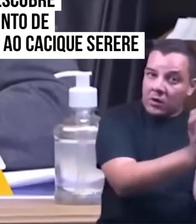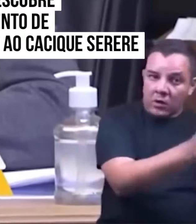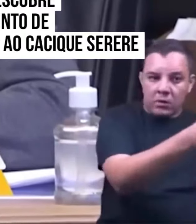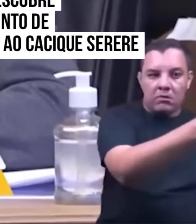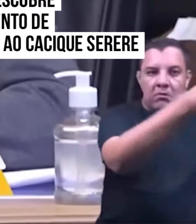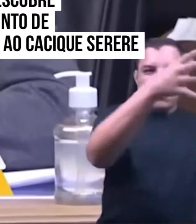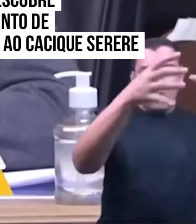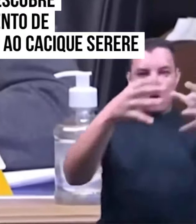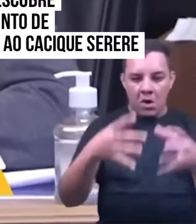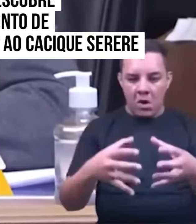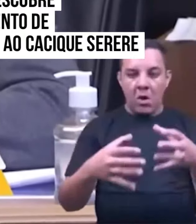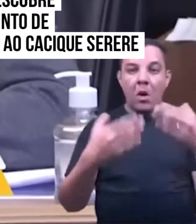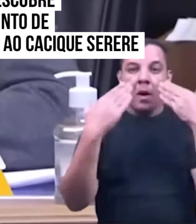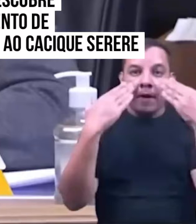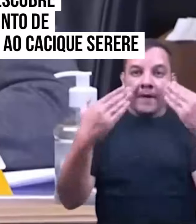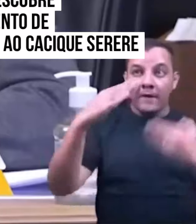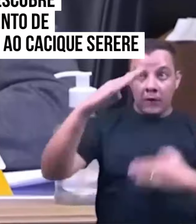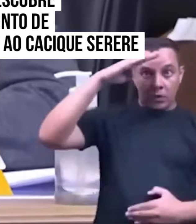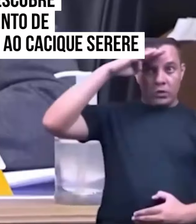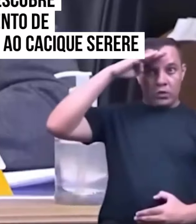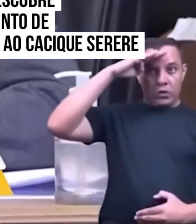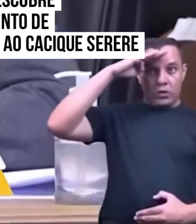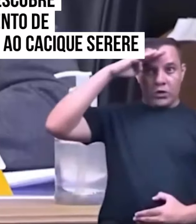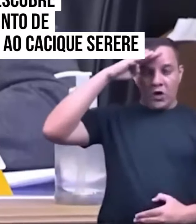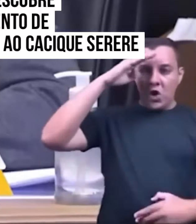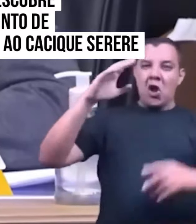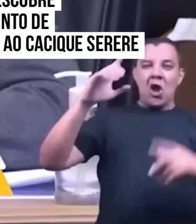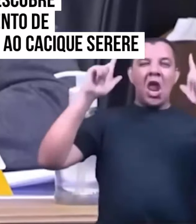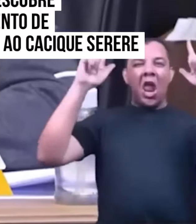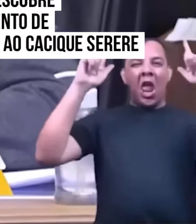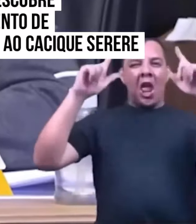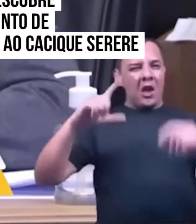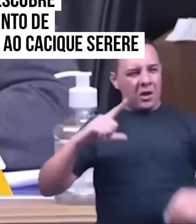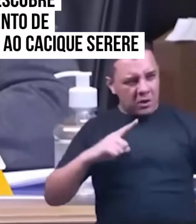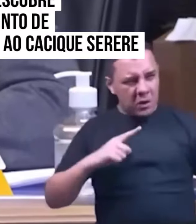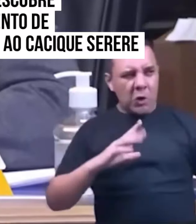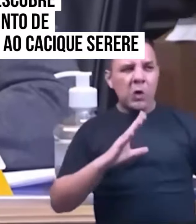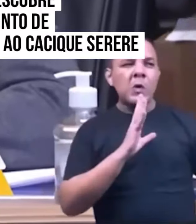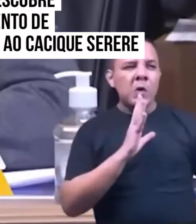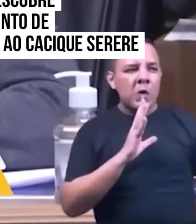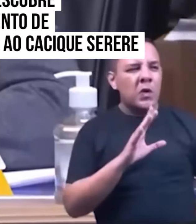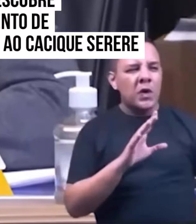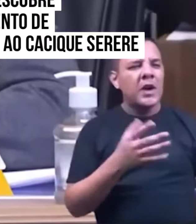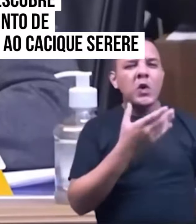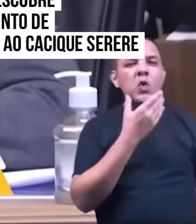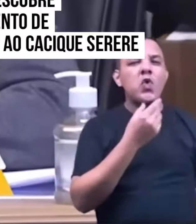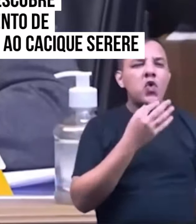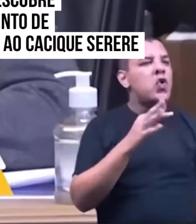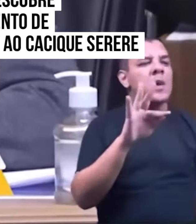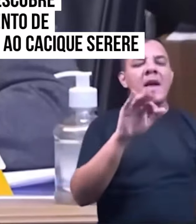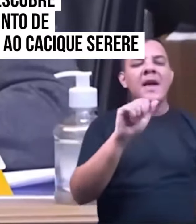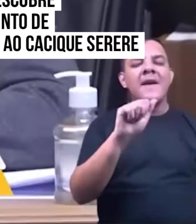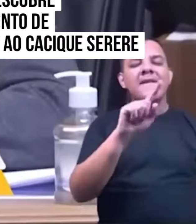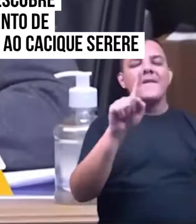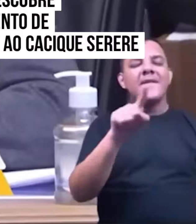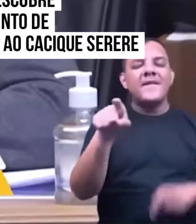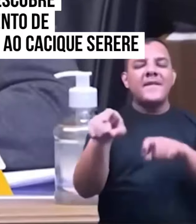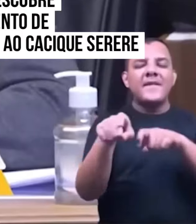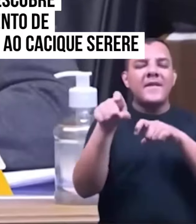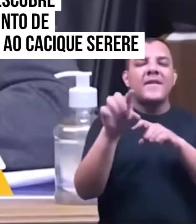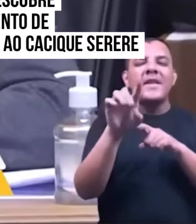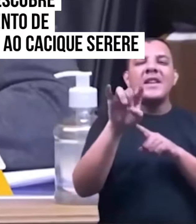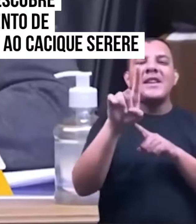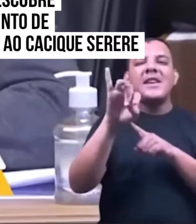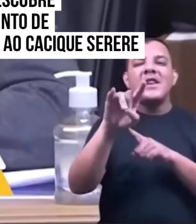frente ao quartel-general? O senhor conhece o fazendeiro Didi Pimenta? Foi ele quem financiou o